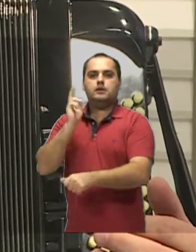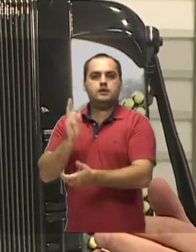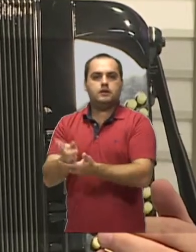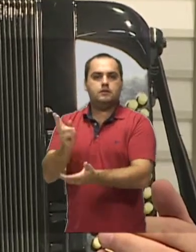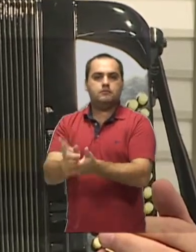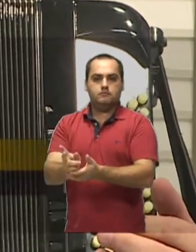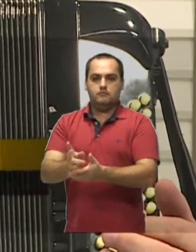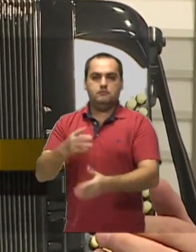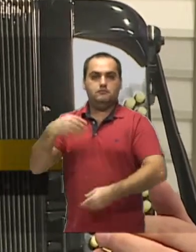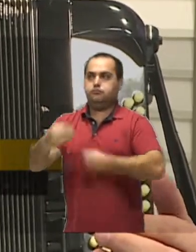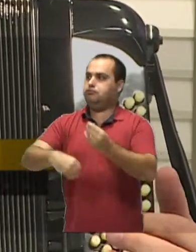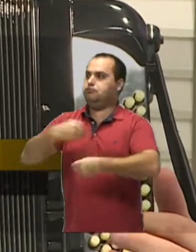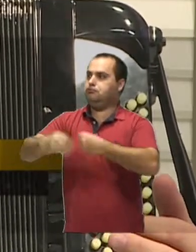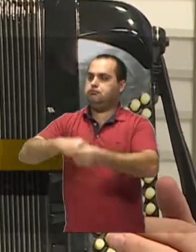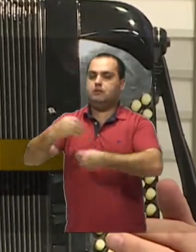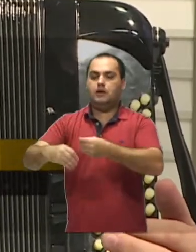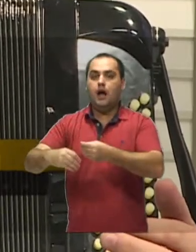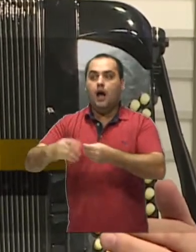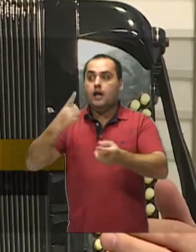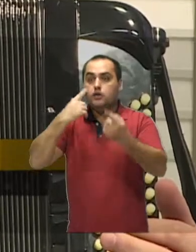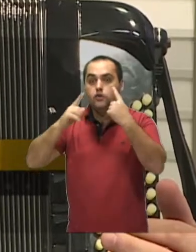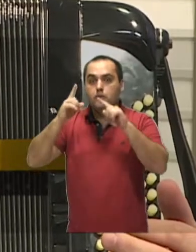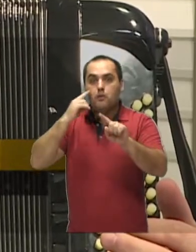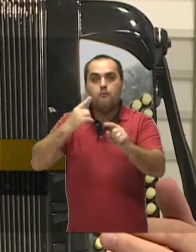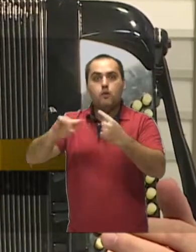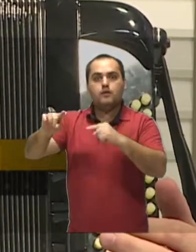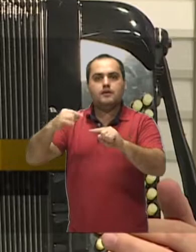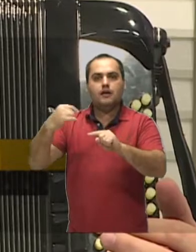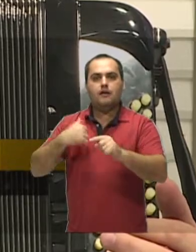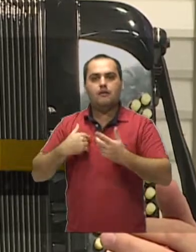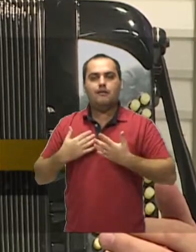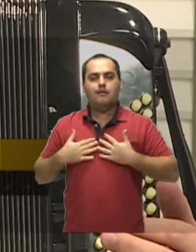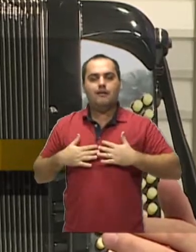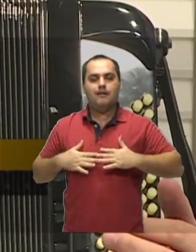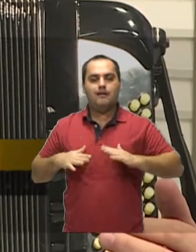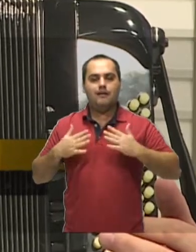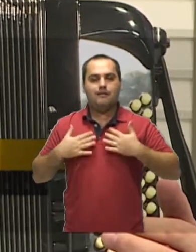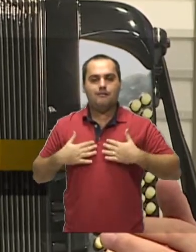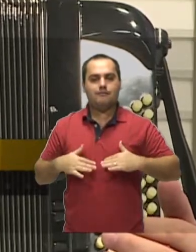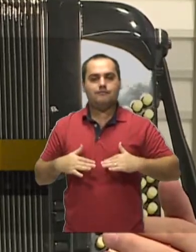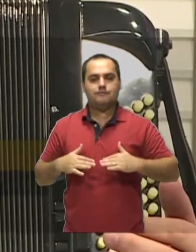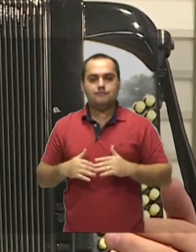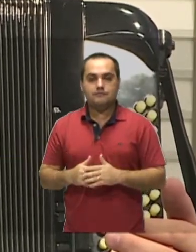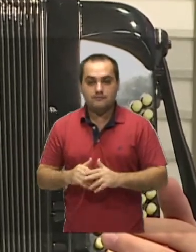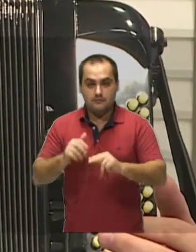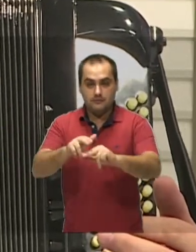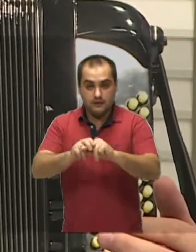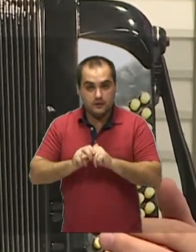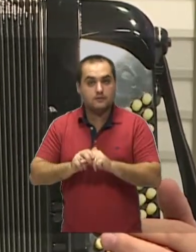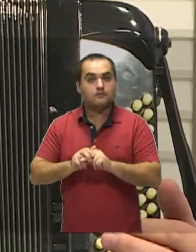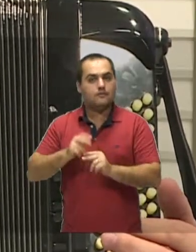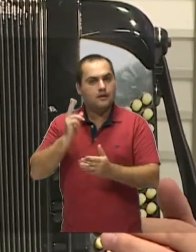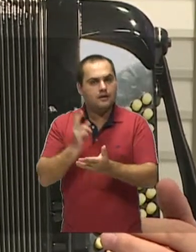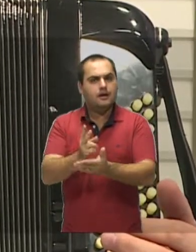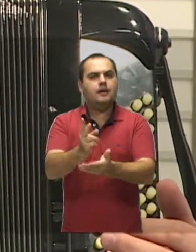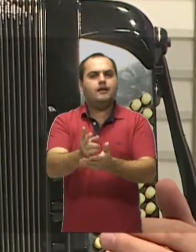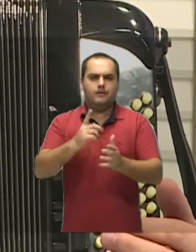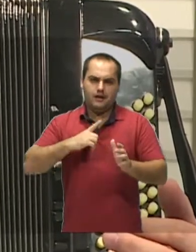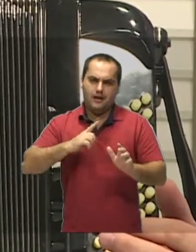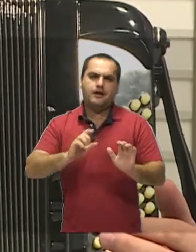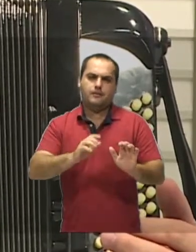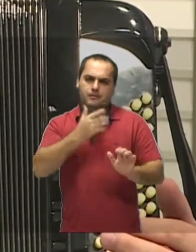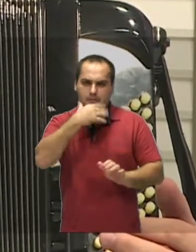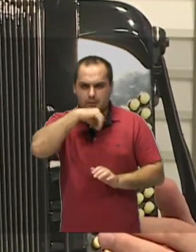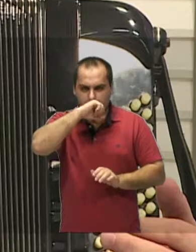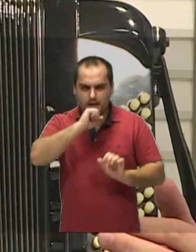sossegar era colocando música. E a partir daí, lá em casa sempre teve bastante instrumentos, tinha piano, meu pai tocava